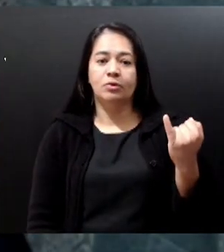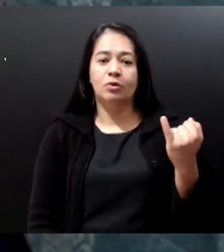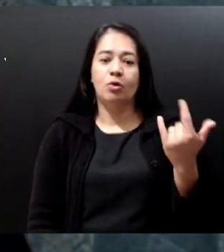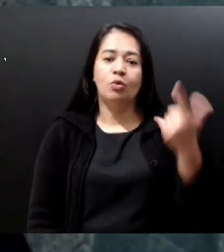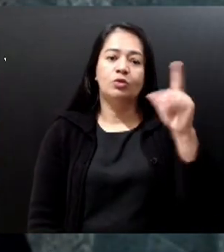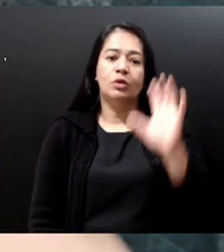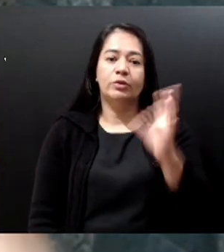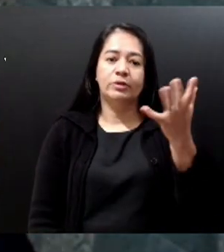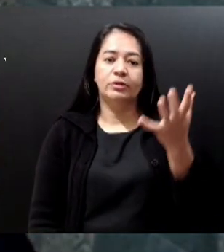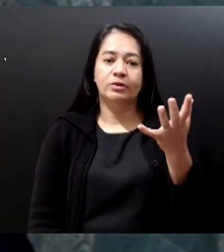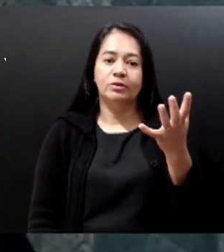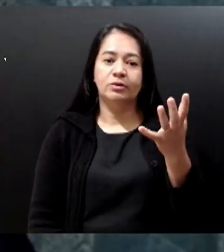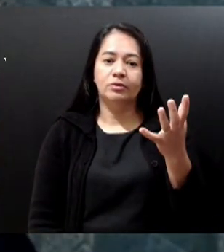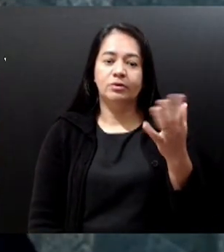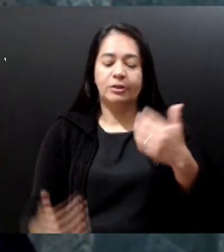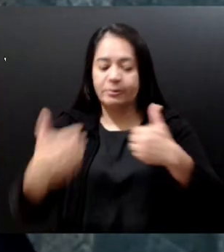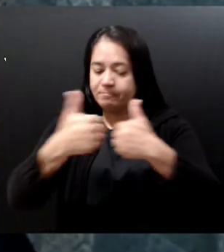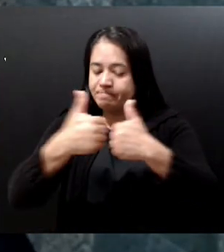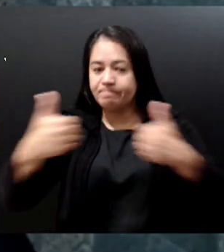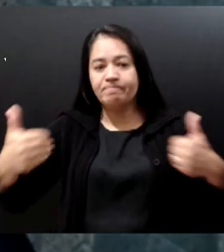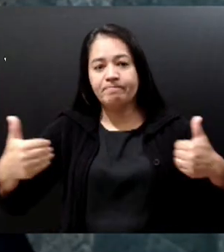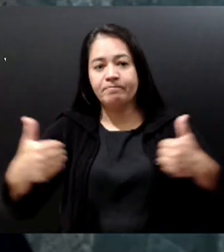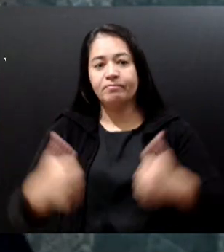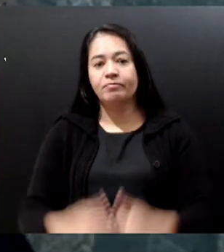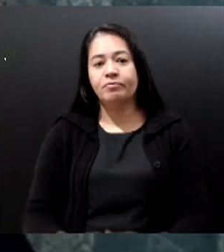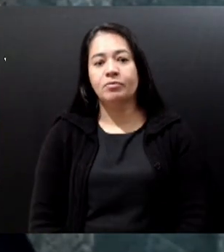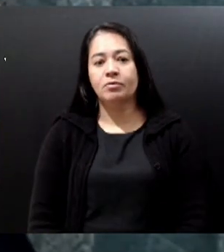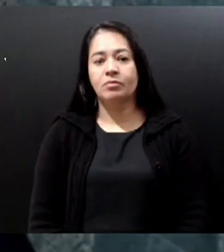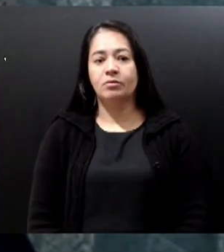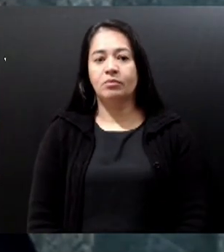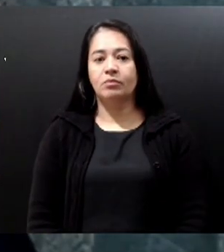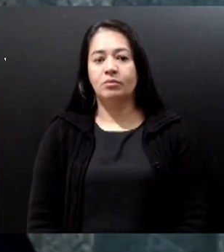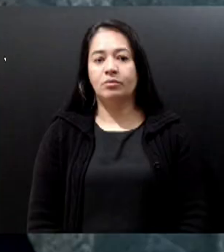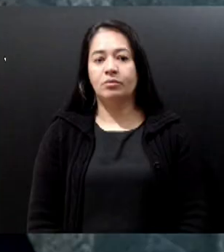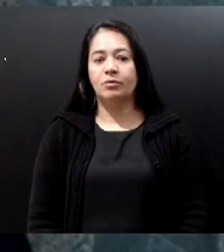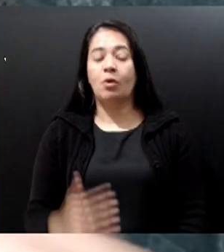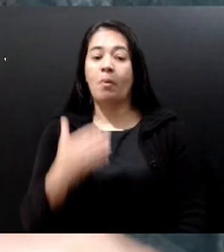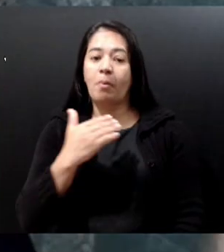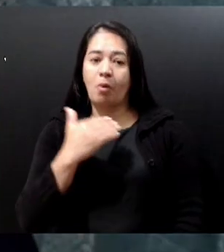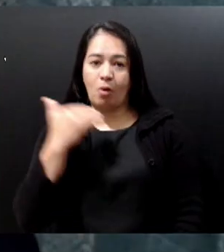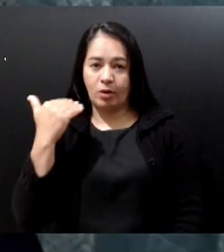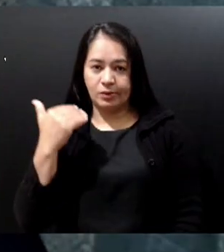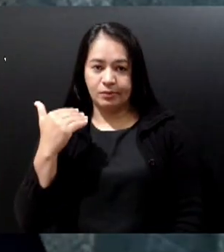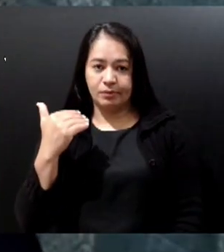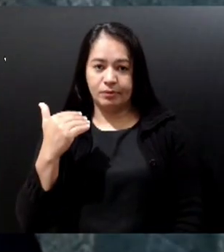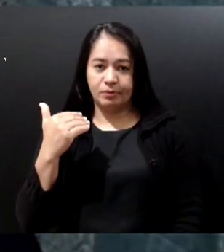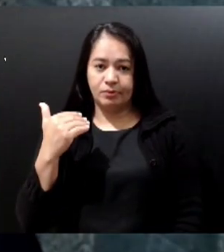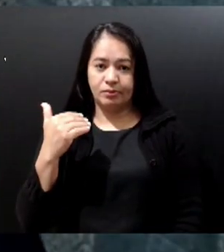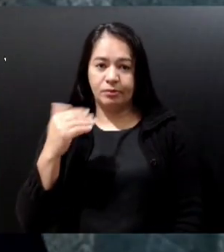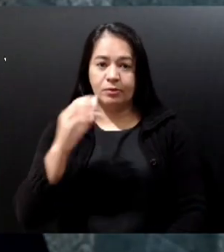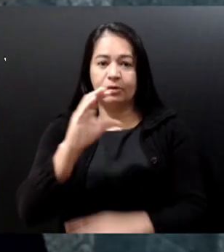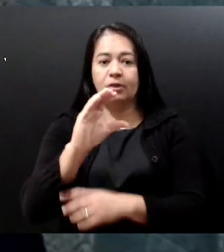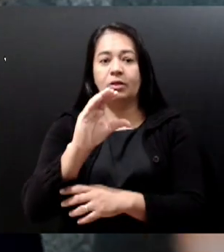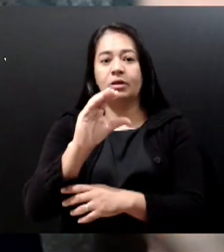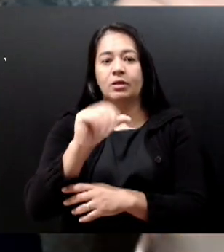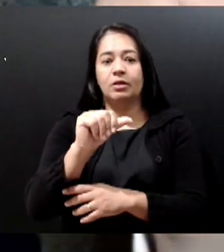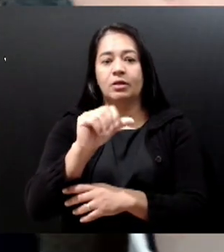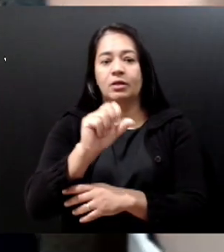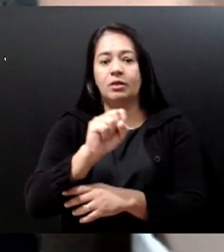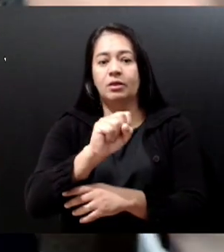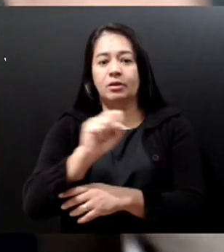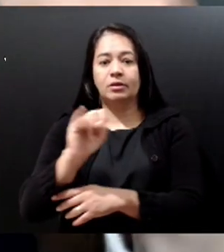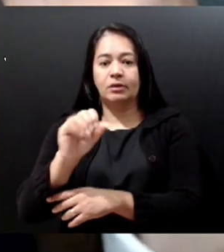de águas, caso do falecimento da Cássia Eller, uma cantora muito famosa, e da